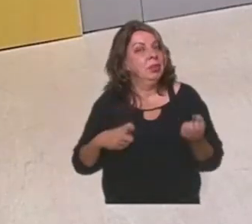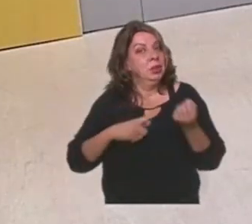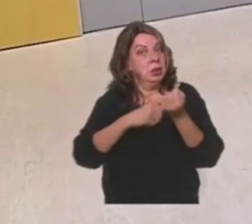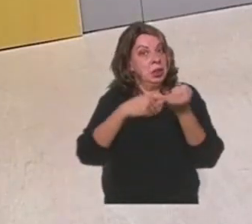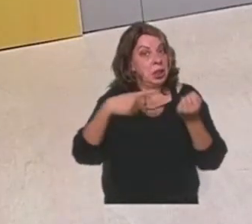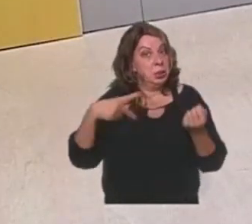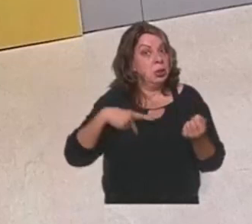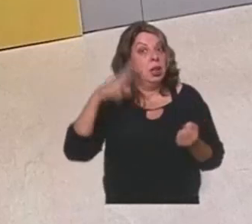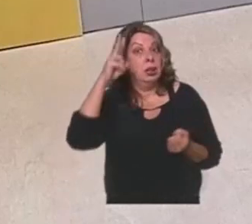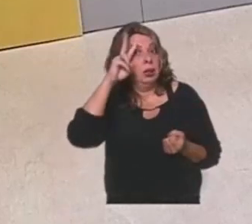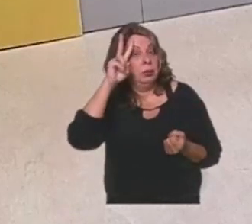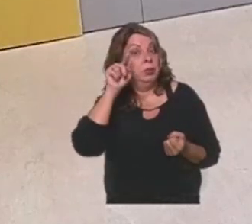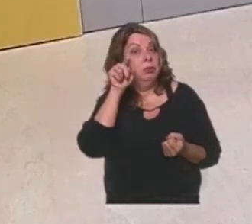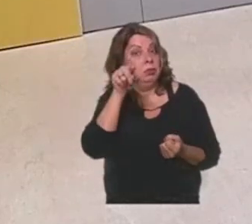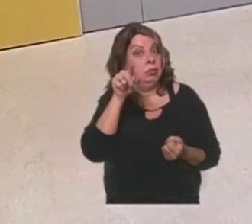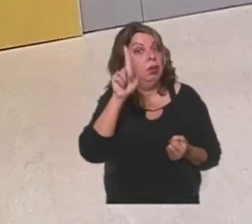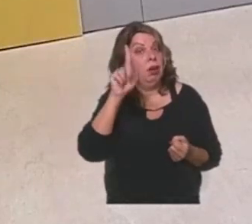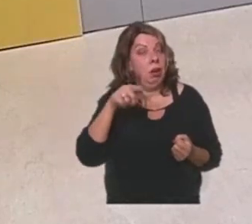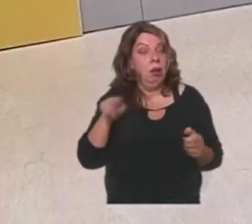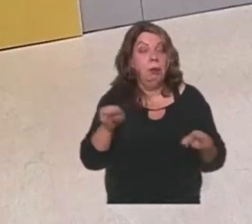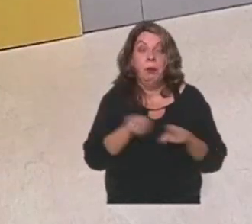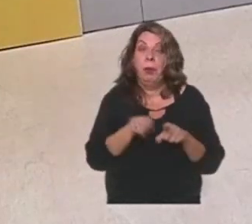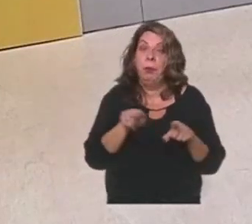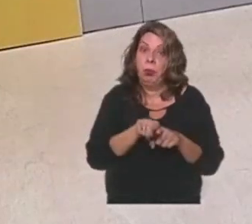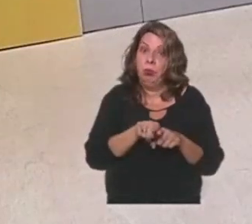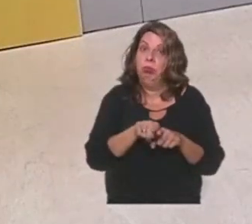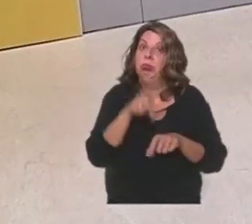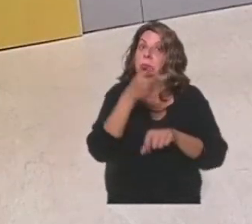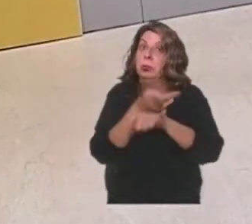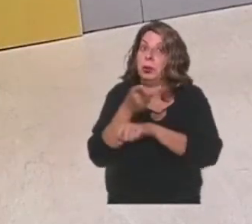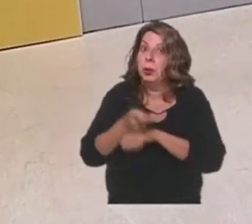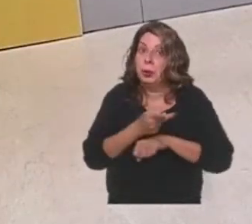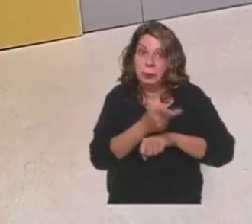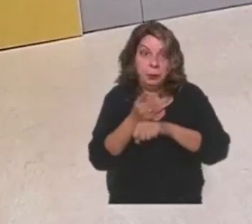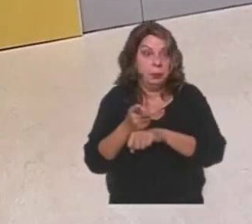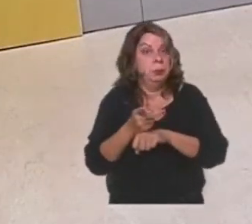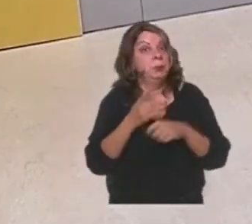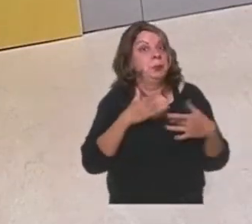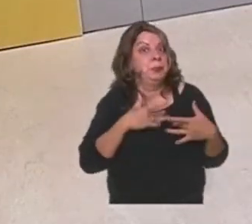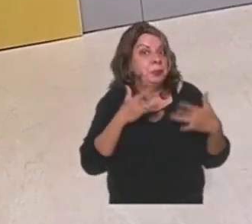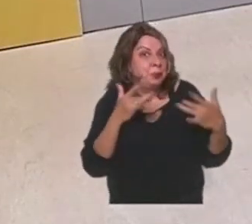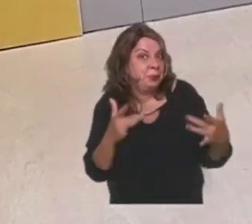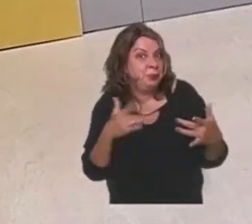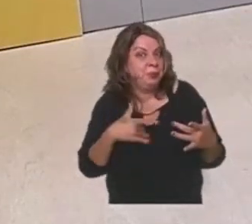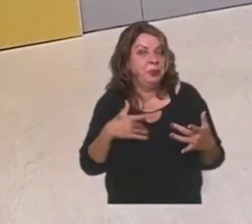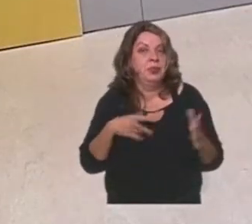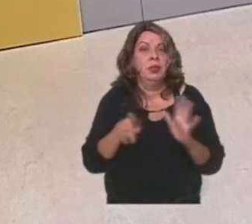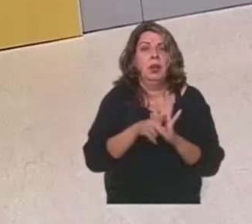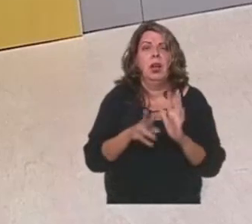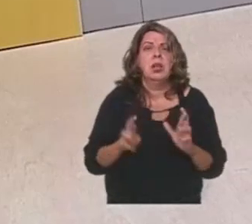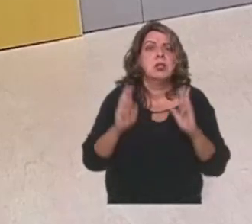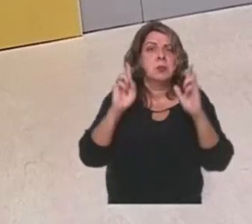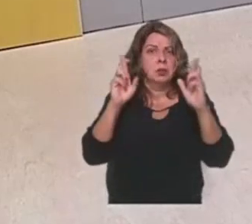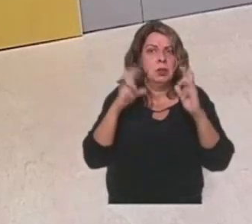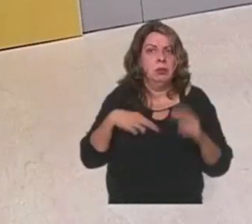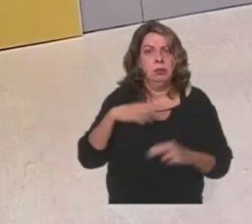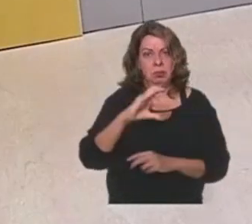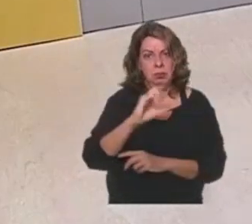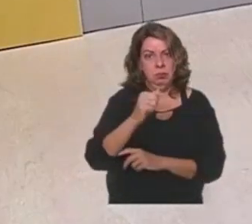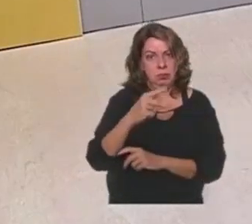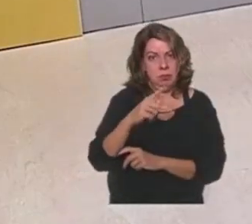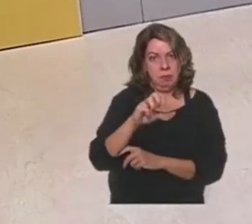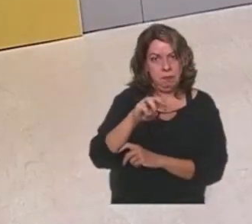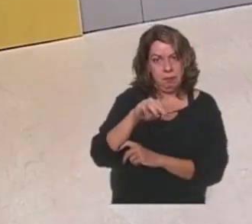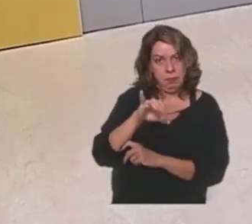Cap é um título de capitalização de modalidade filantrópica premiável que é emitido pela Capemisa Capital. Capitalização S.A. E